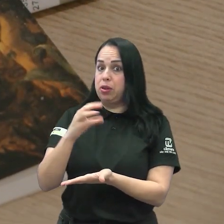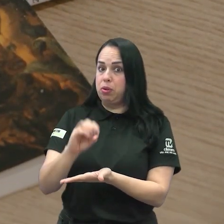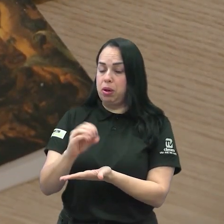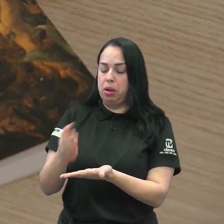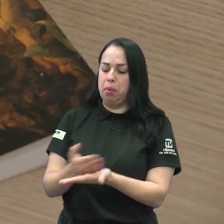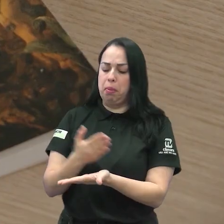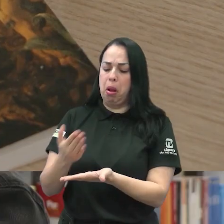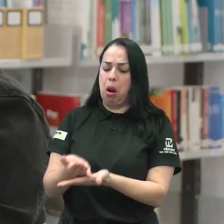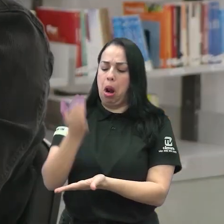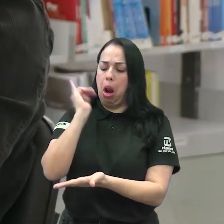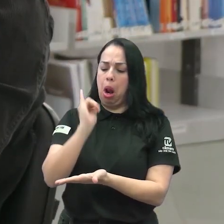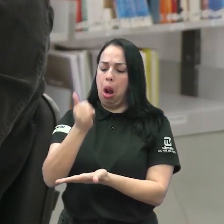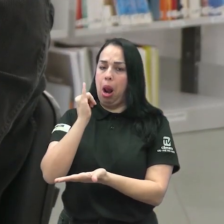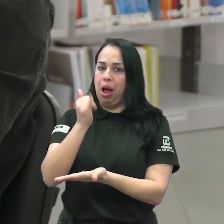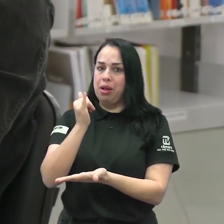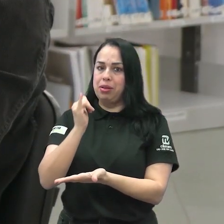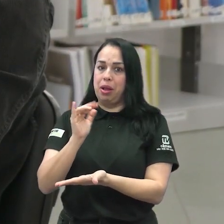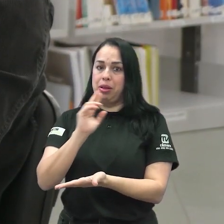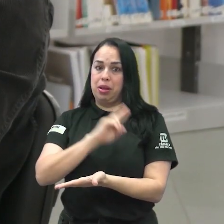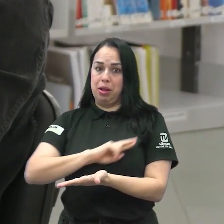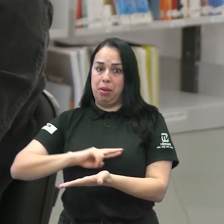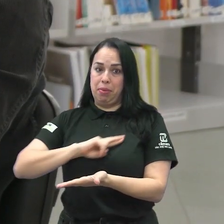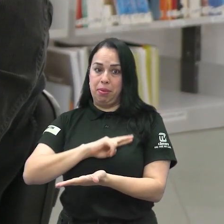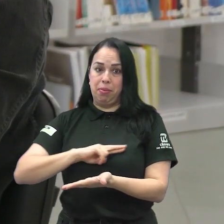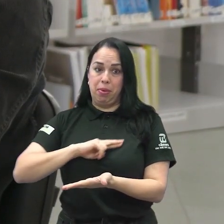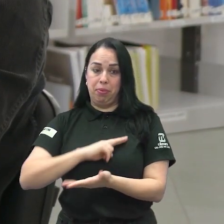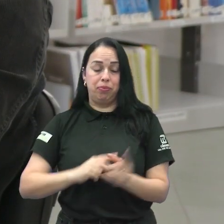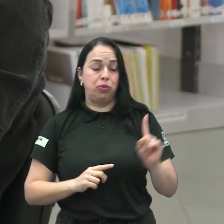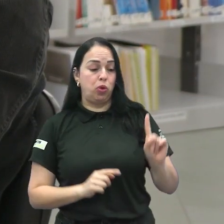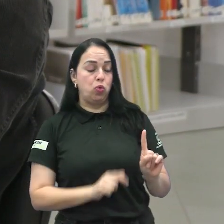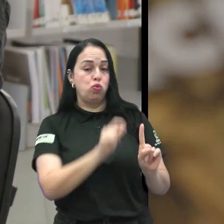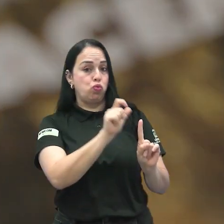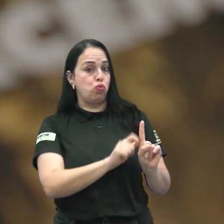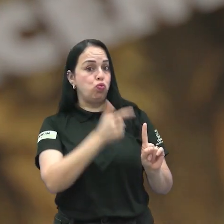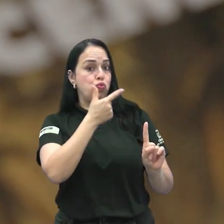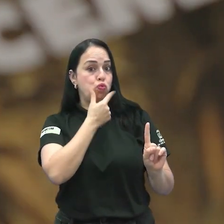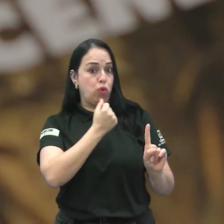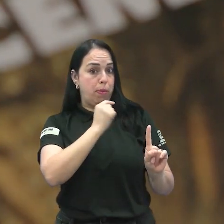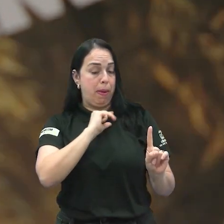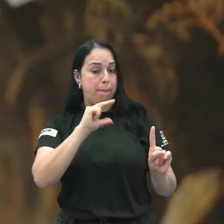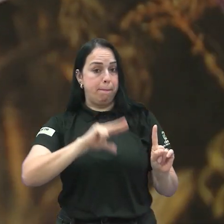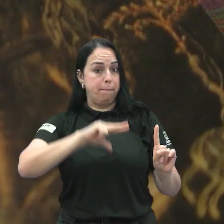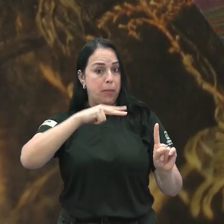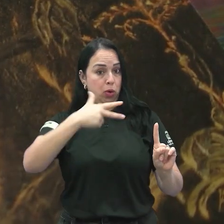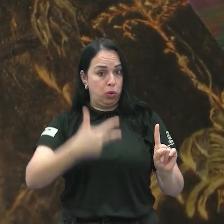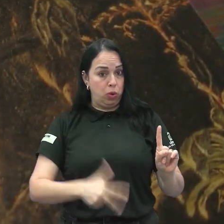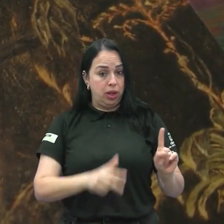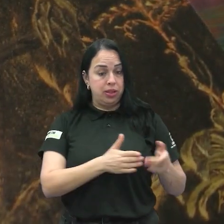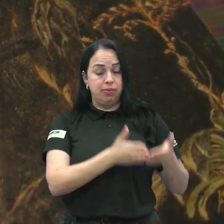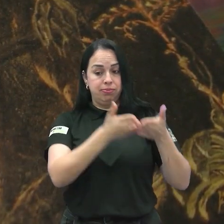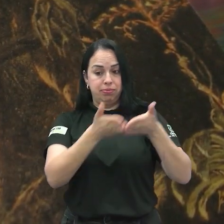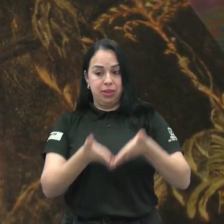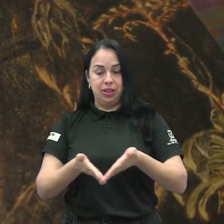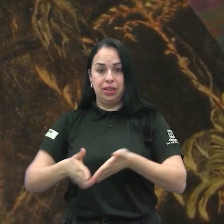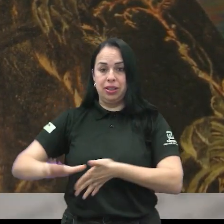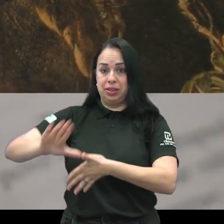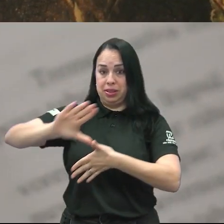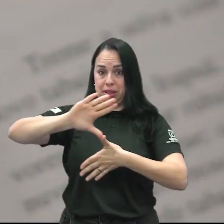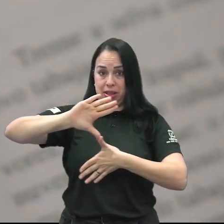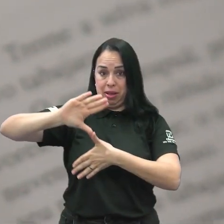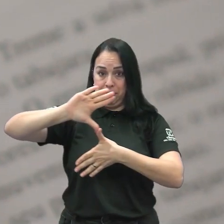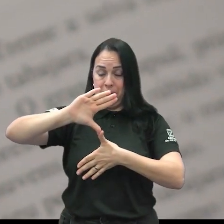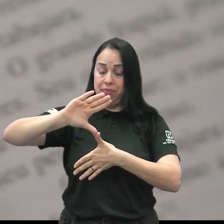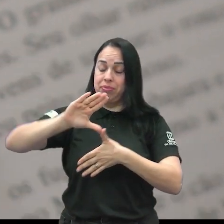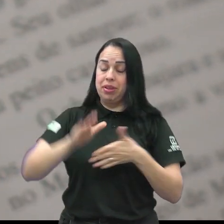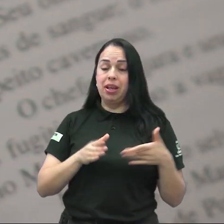história de amor. Martim é um explorador português que vem até as terras da América. É onde ele encontra Iracema,